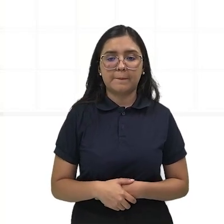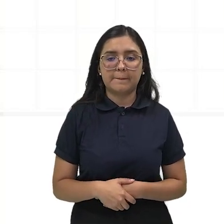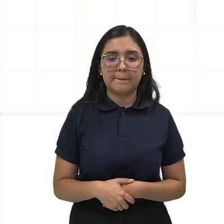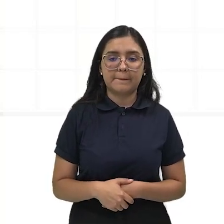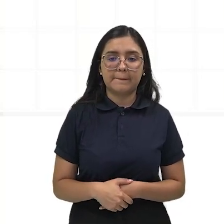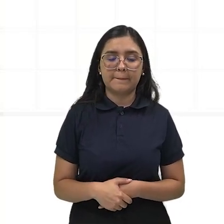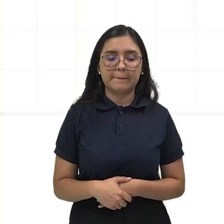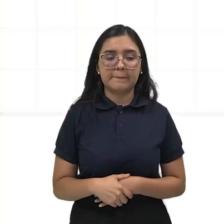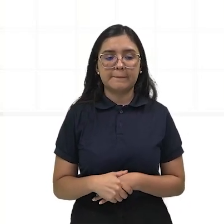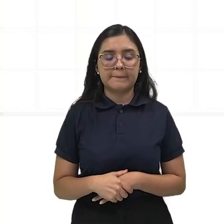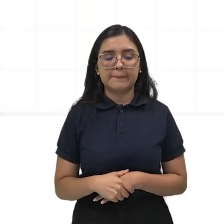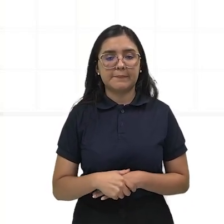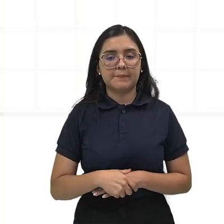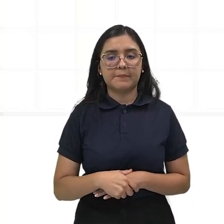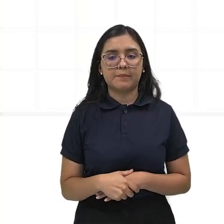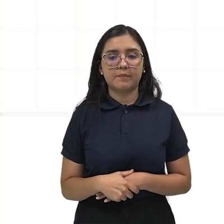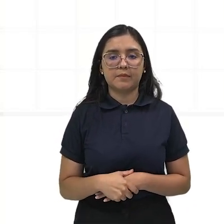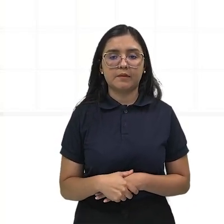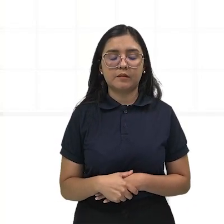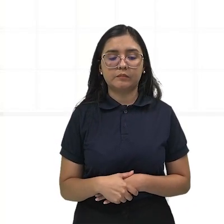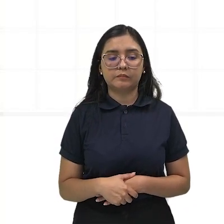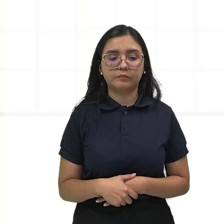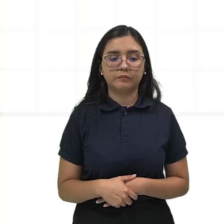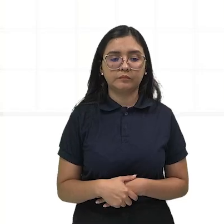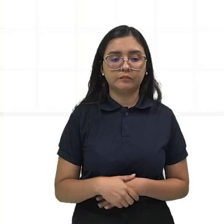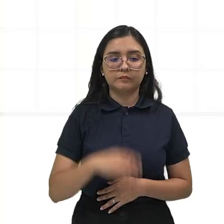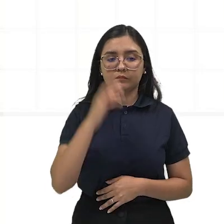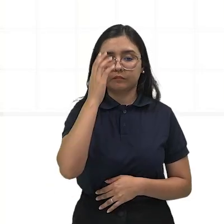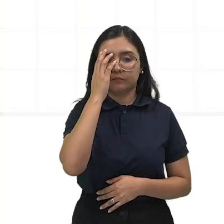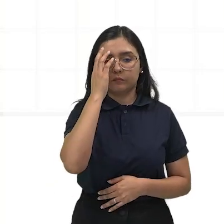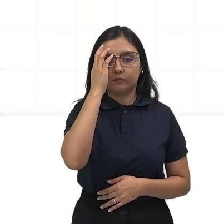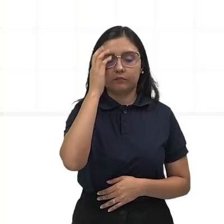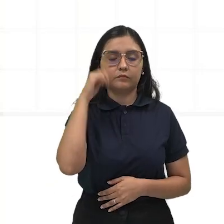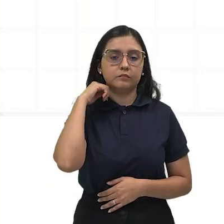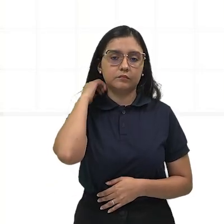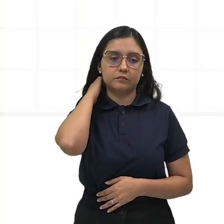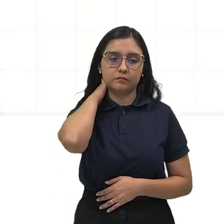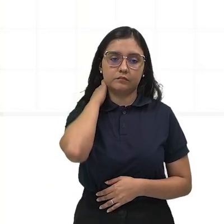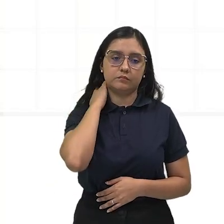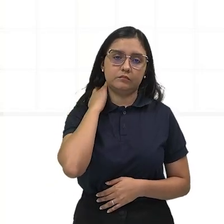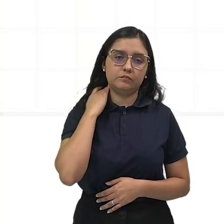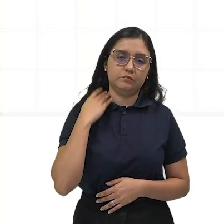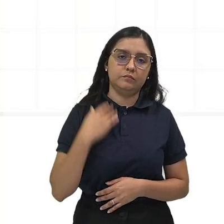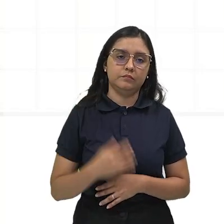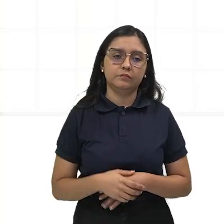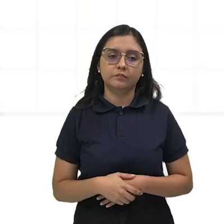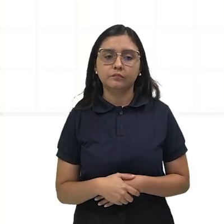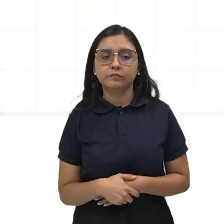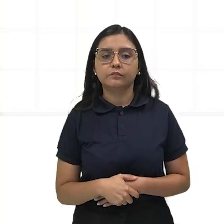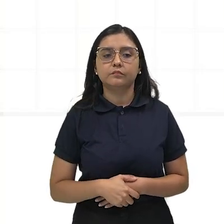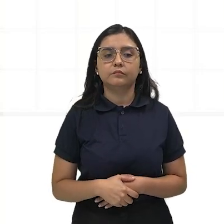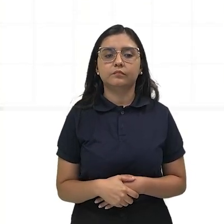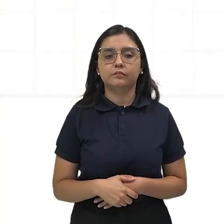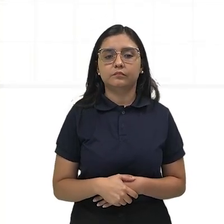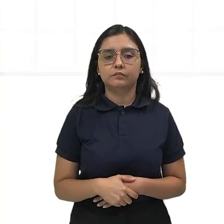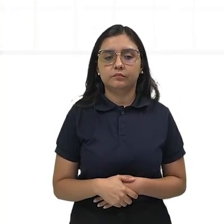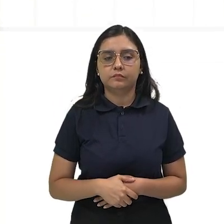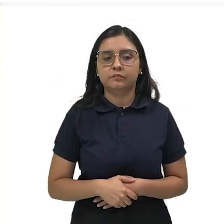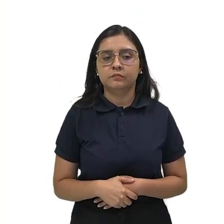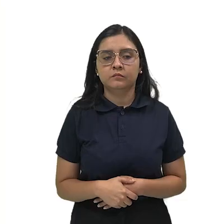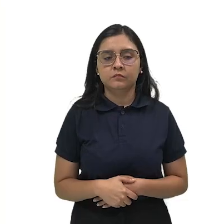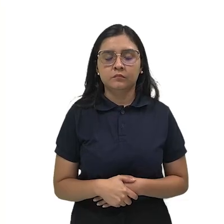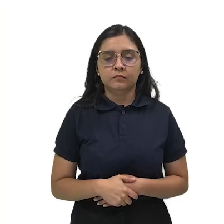reticênciazinhas. 09, beleza? Muito bem, então vamos agora tratar das